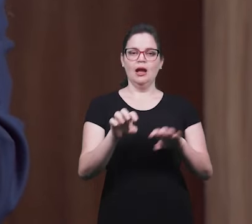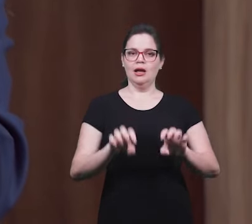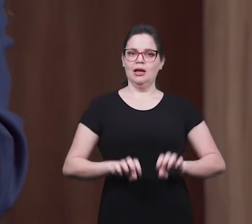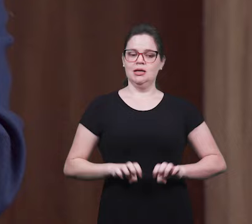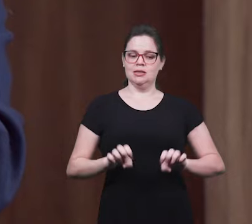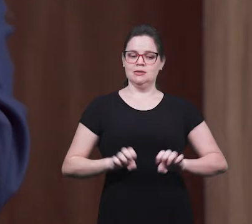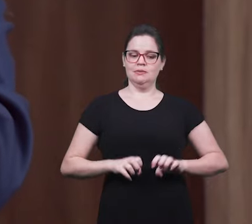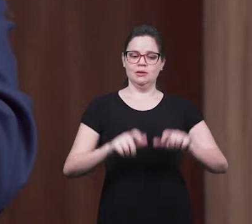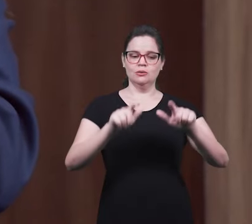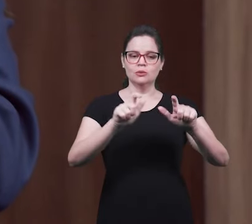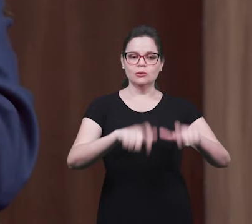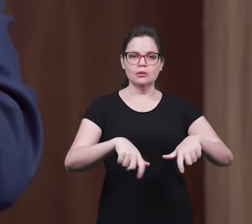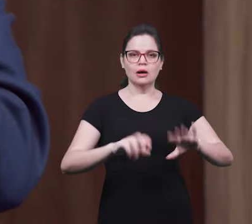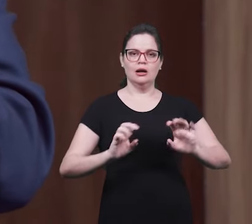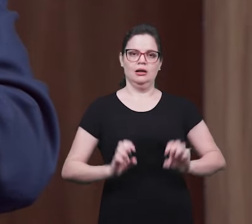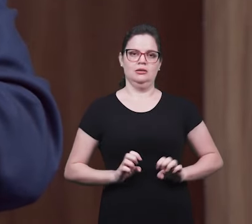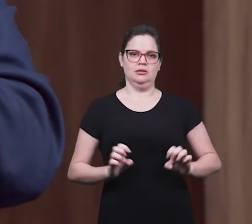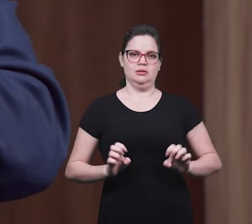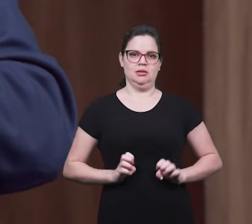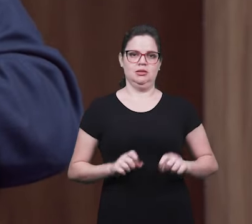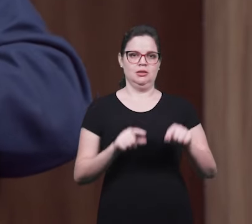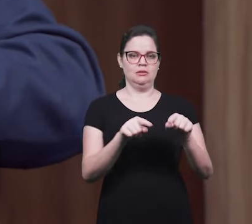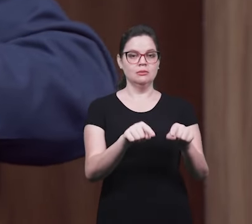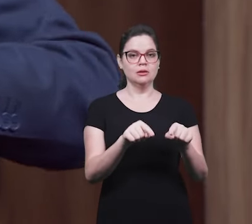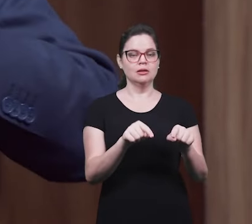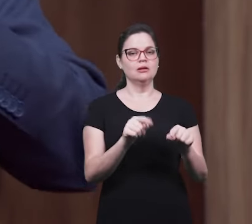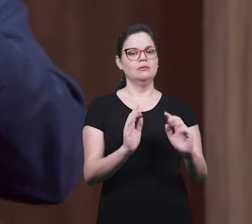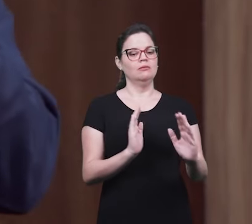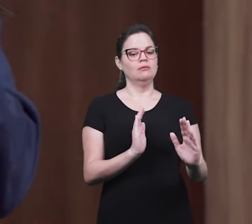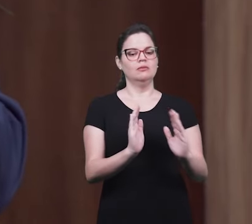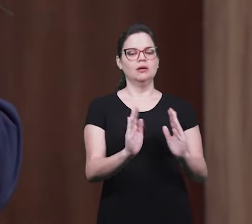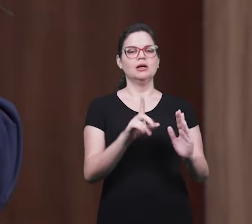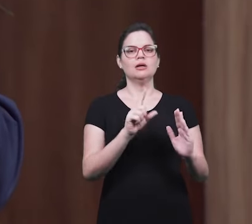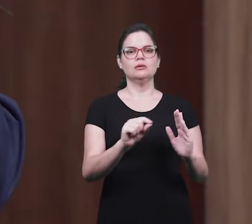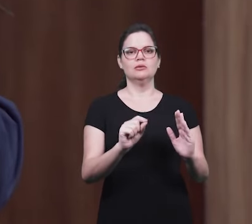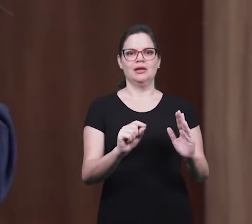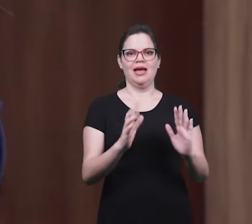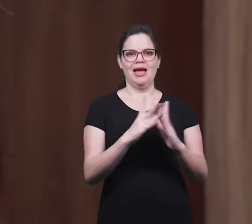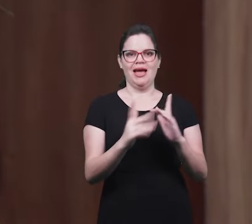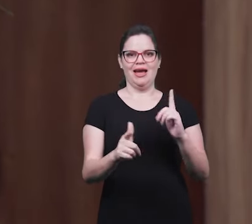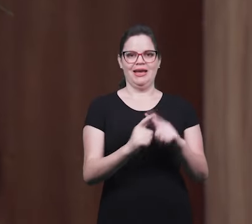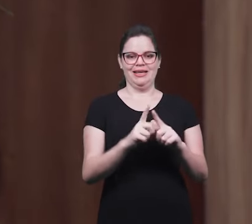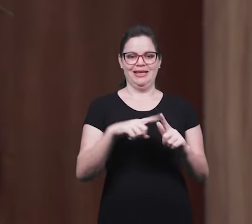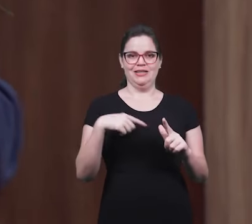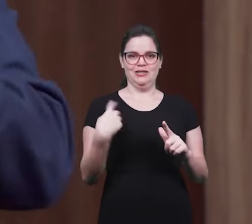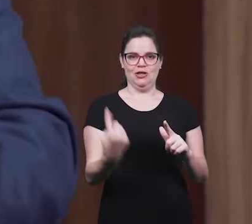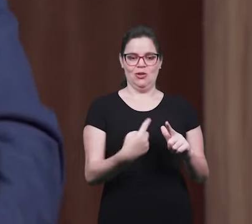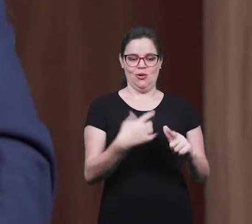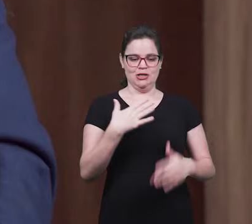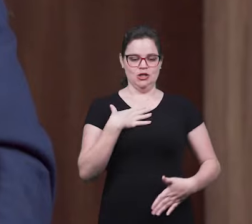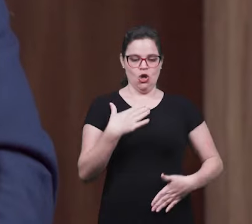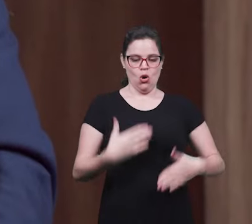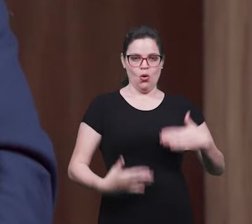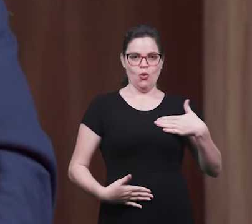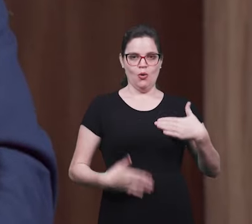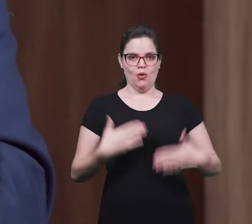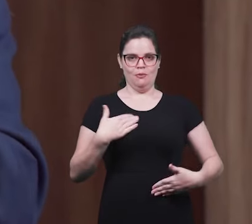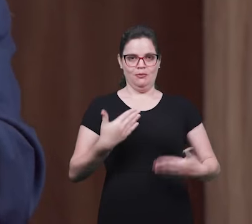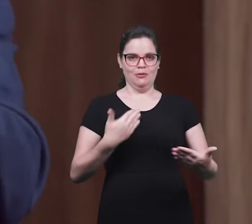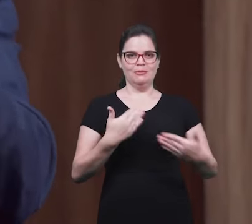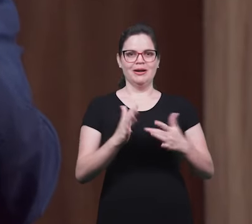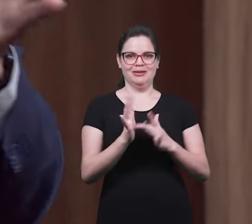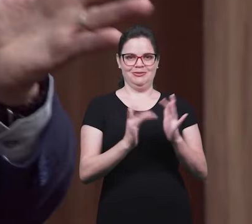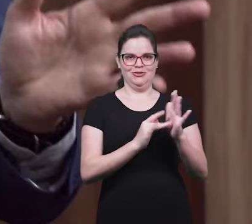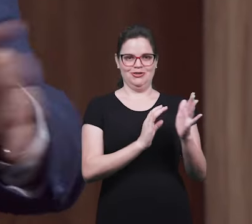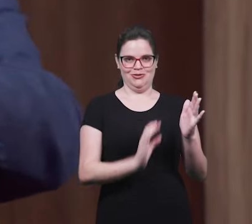Esmirna, aí foi o estabelecimento da igreja como corpo que testemunhou com a própria vida